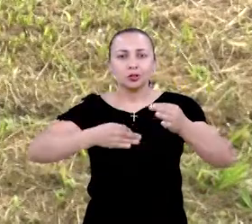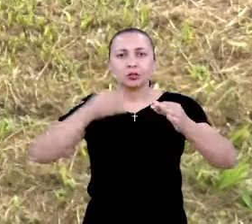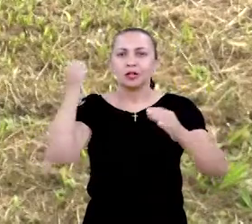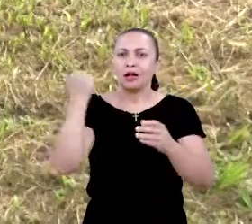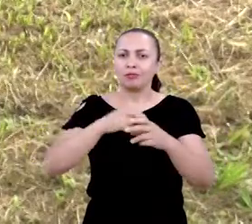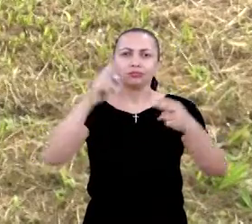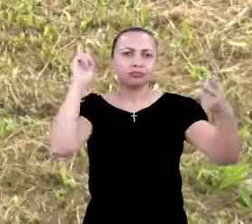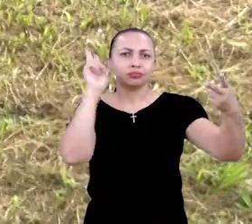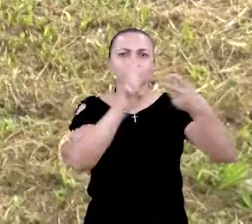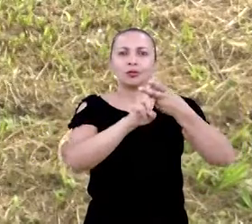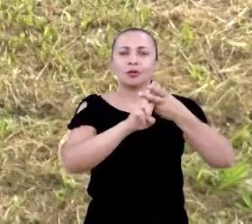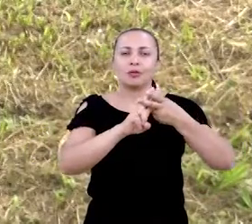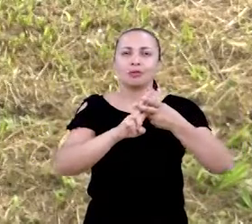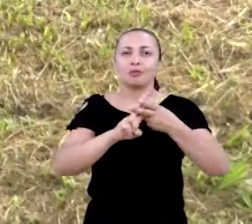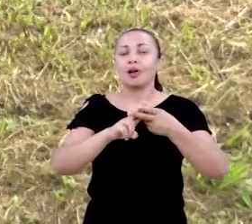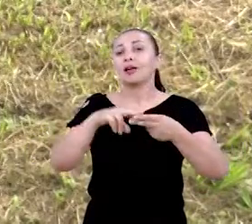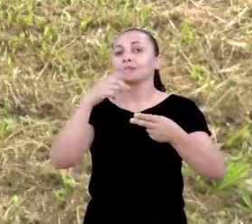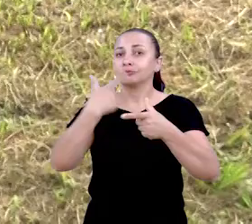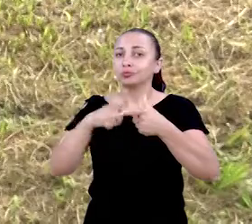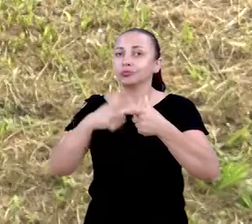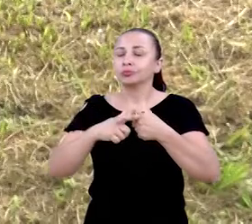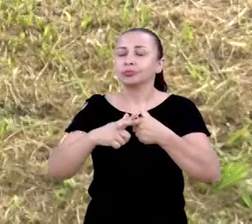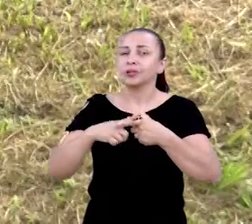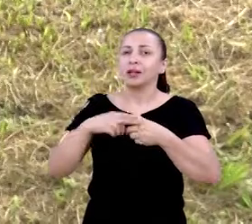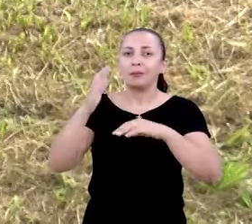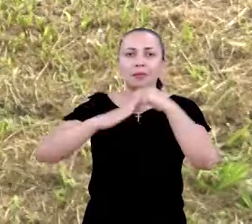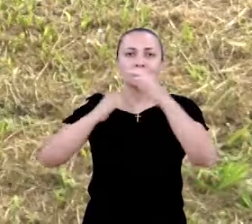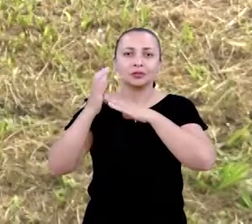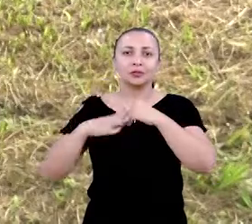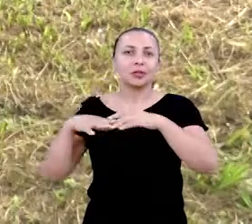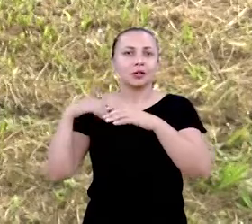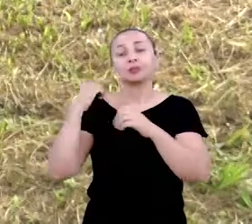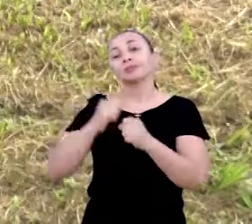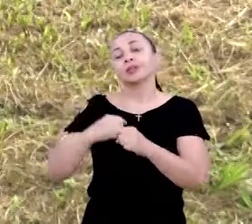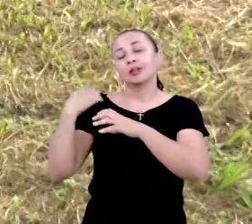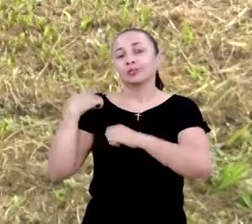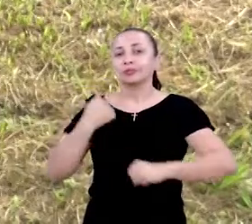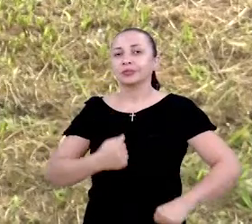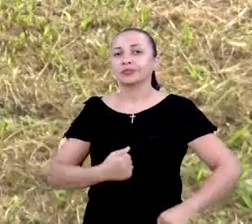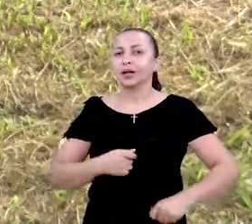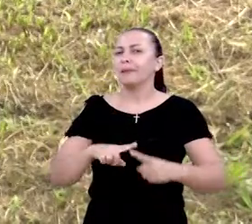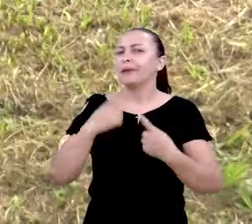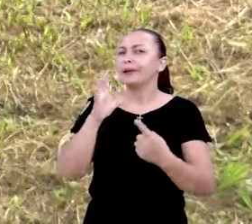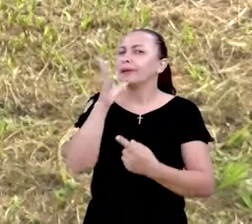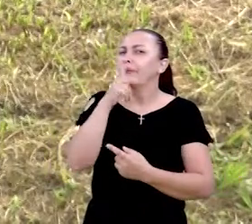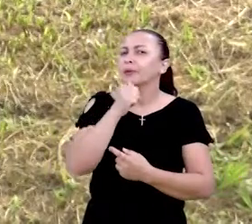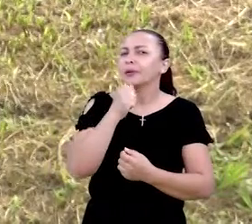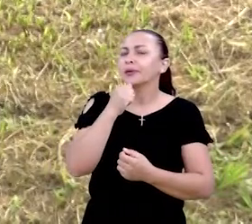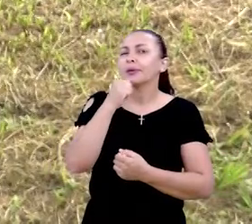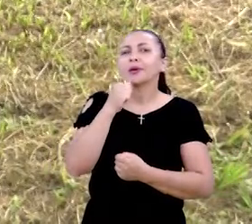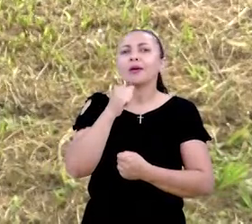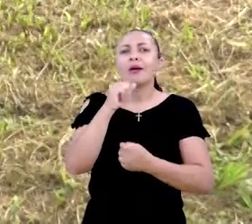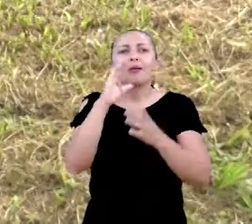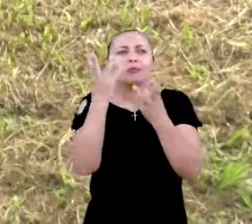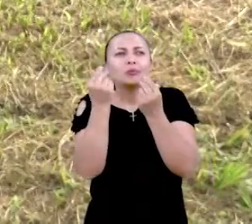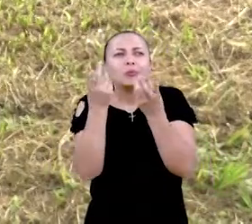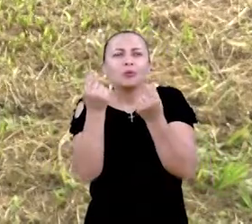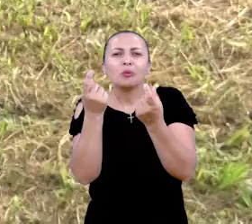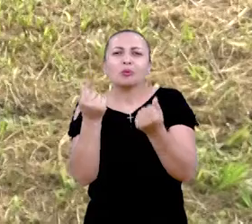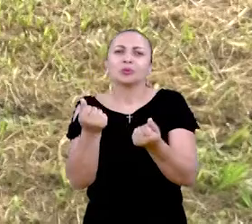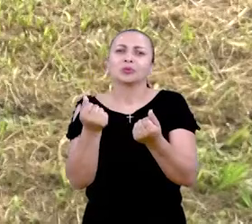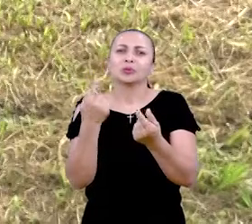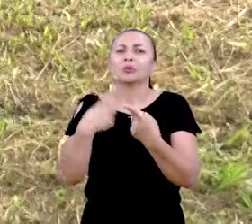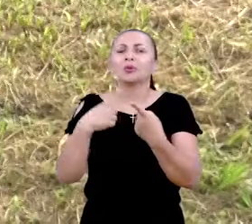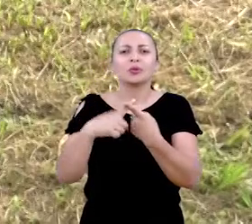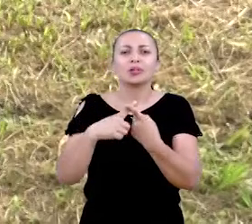da ditadura pelos crimes praticados durante o período. Mas por que demorou tanto tempo para a Justiça começar a agir? É